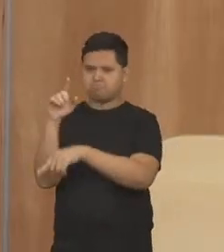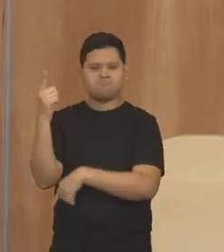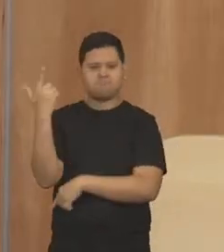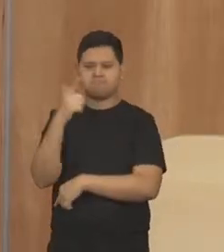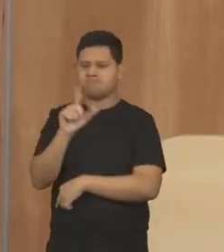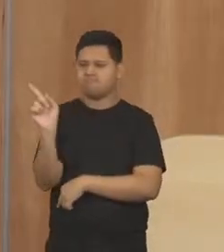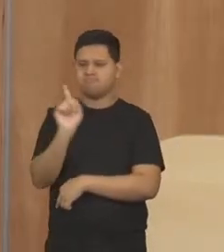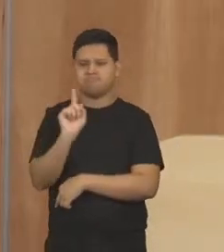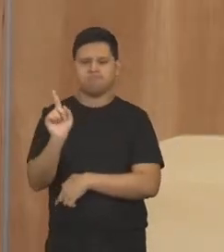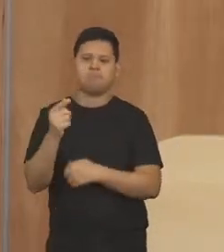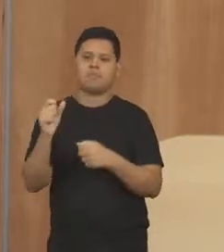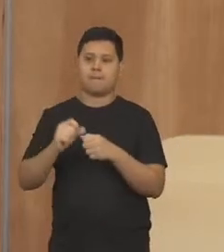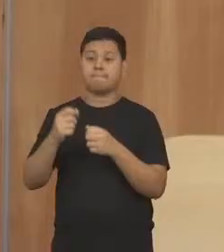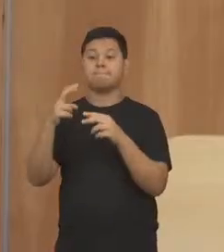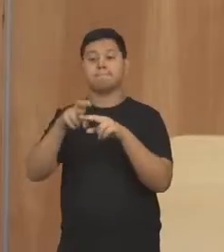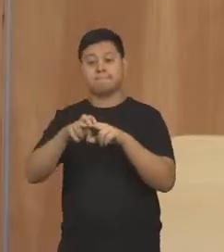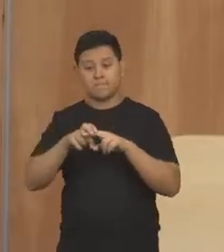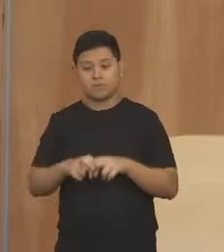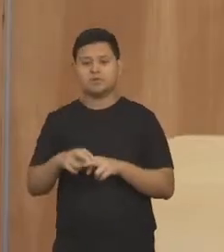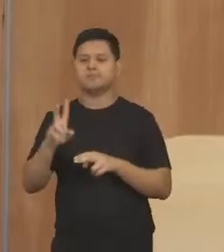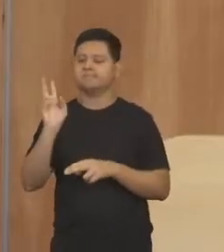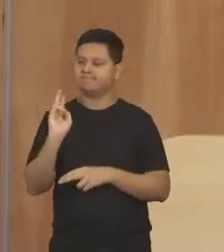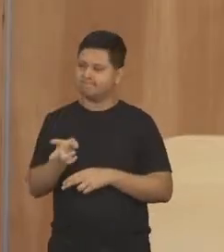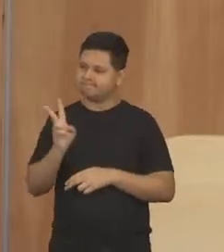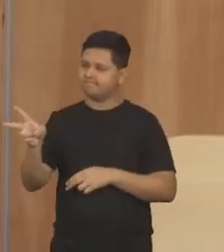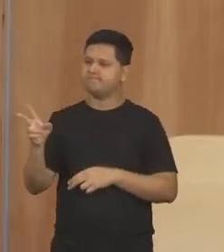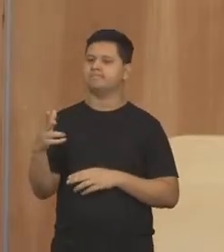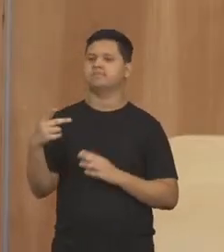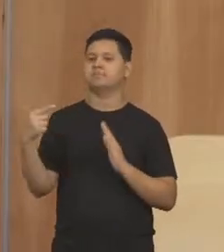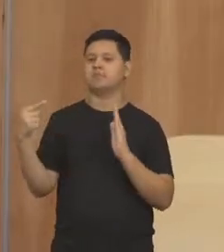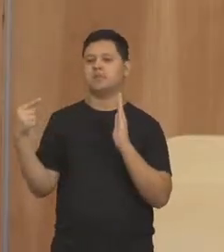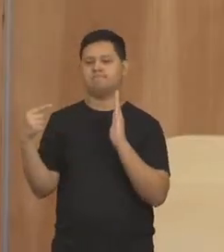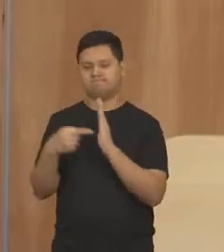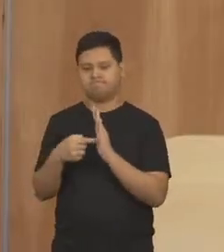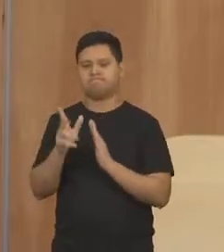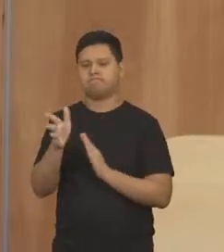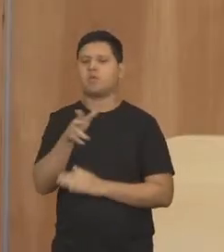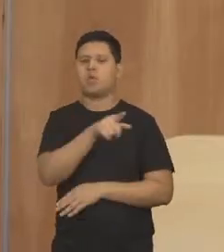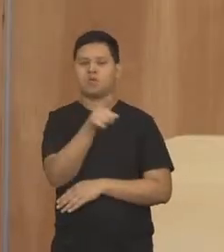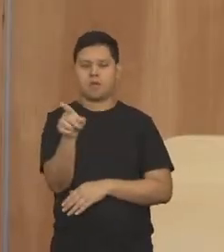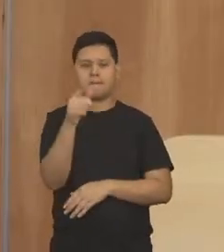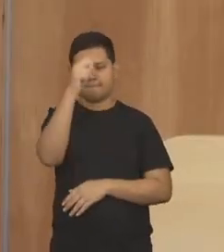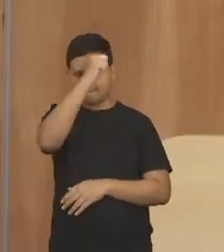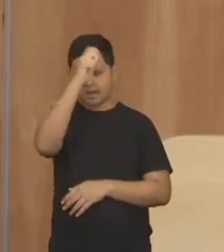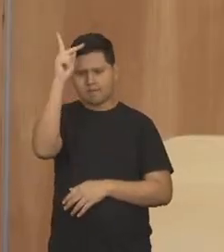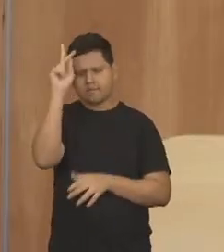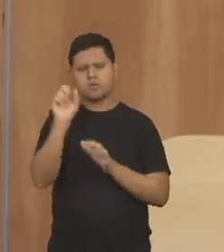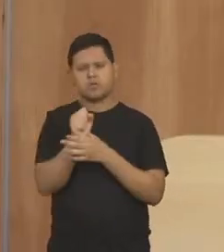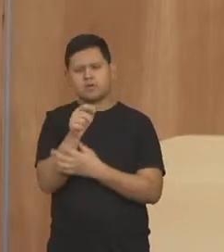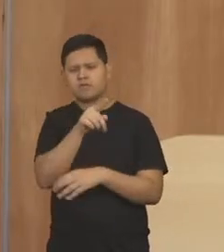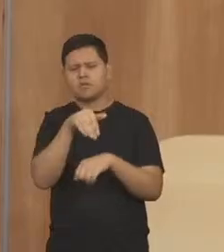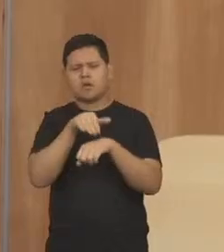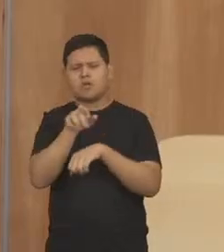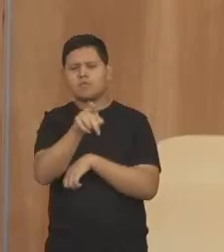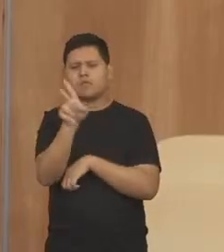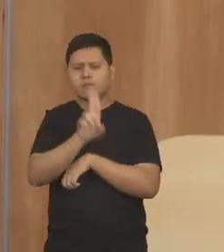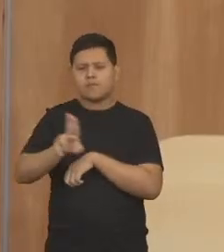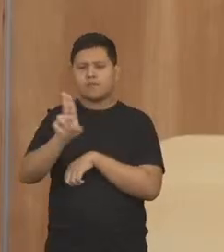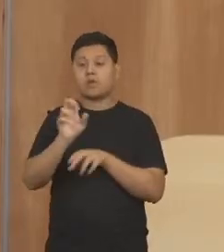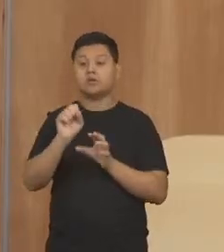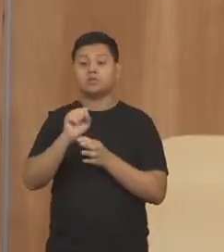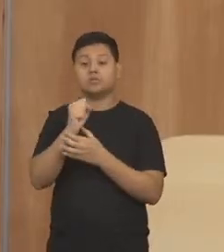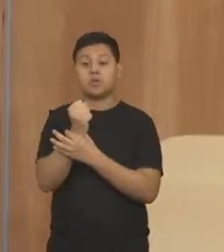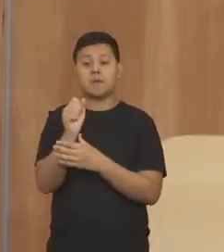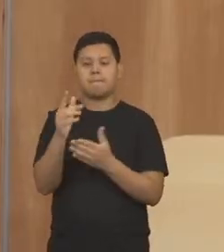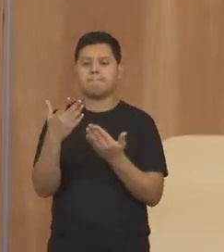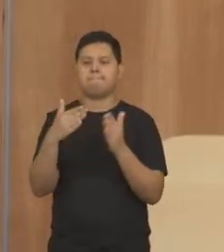funcionam, e por isso o parque está sendo constantemente depredado. Então, senhor secretário de Segurança, senhor prefeito, eu recomendo para vocês que vocês usem a segurança menos